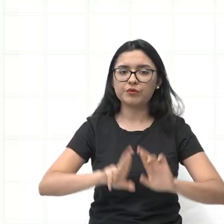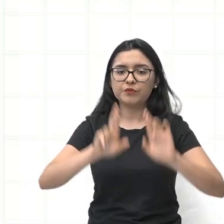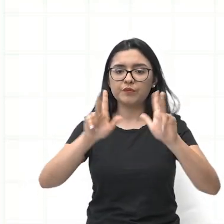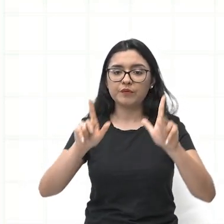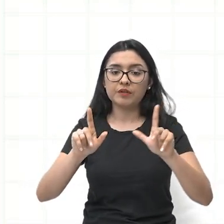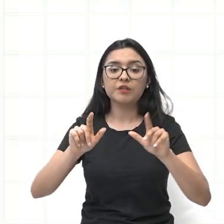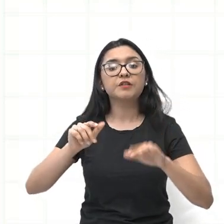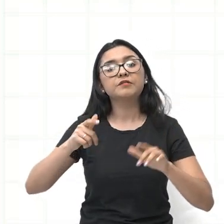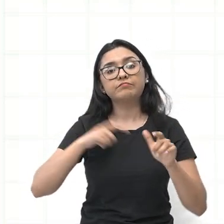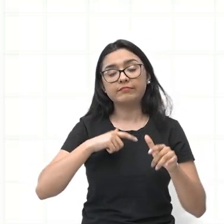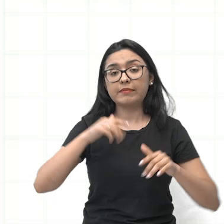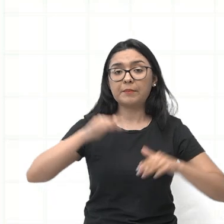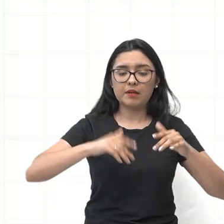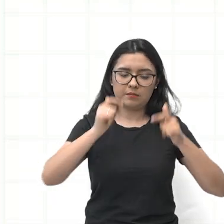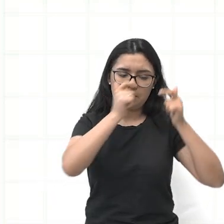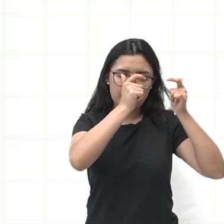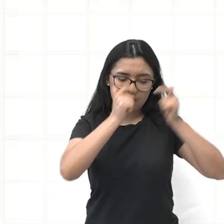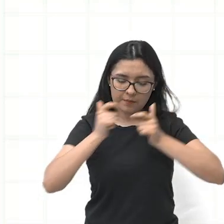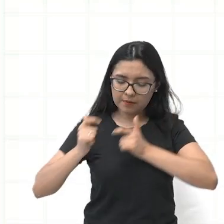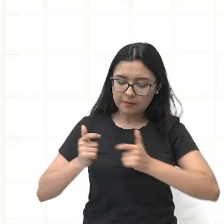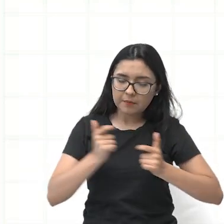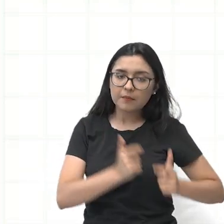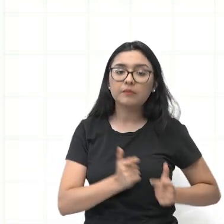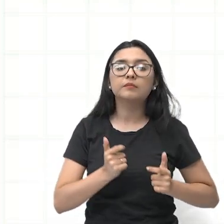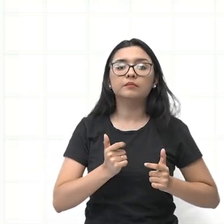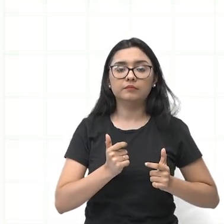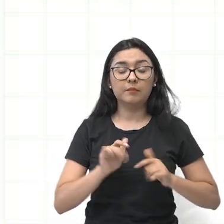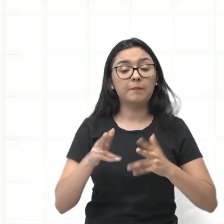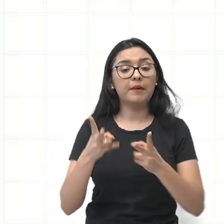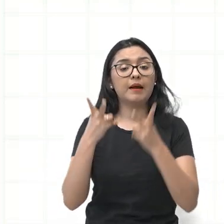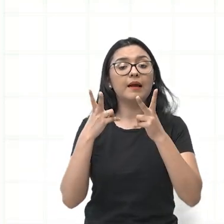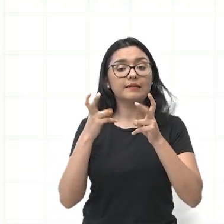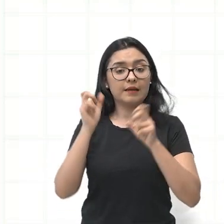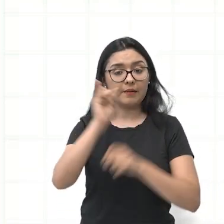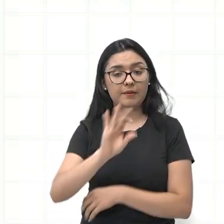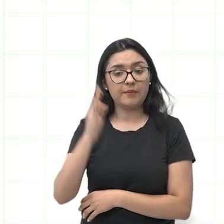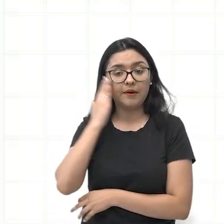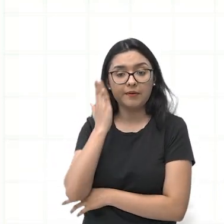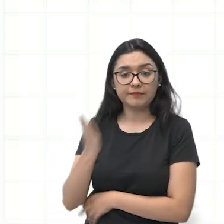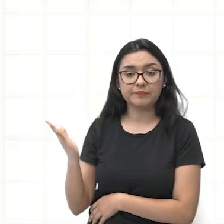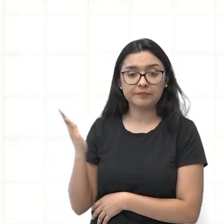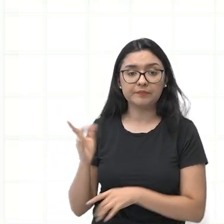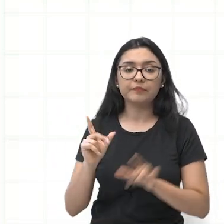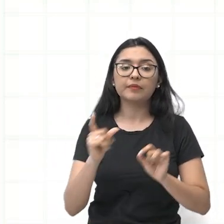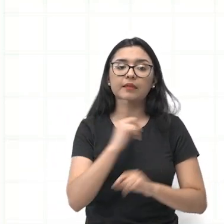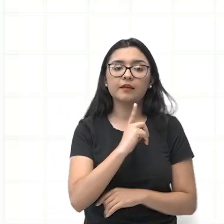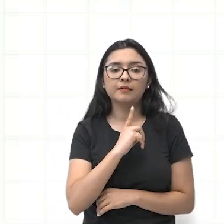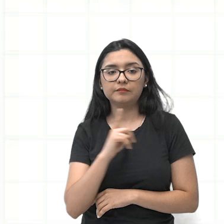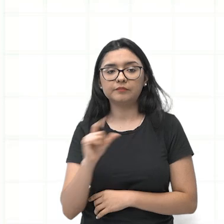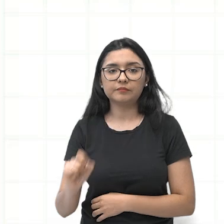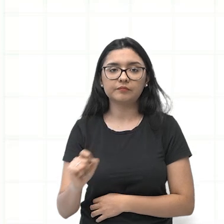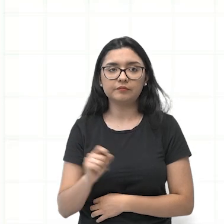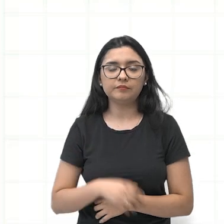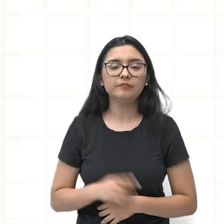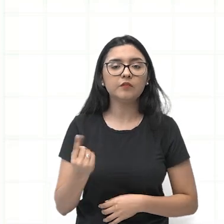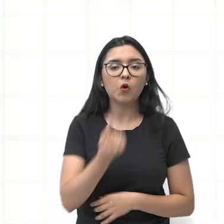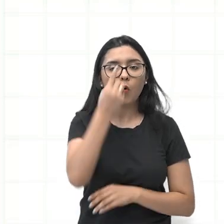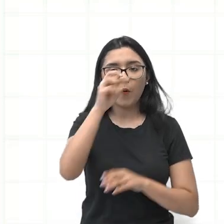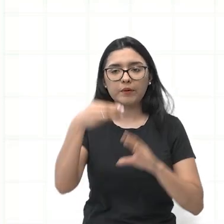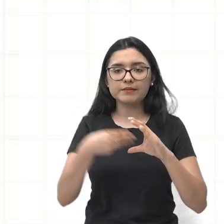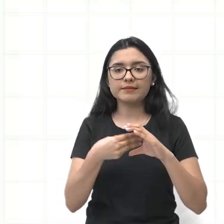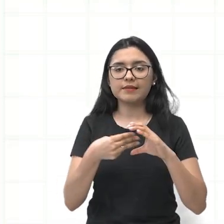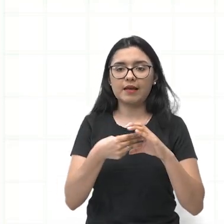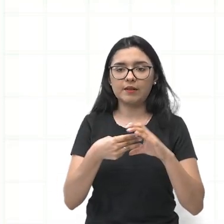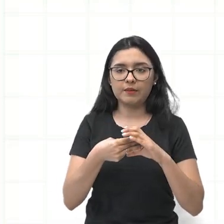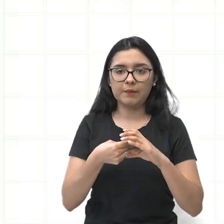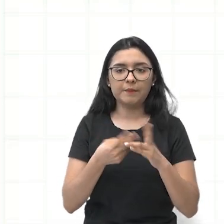conforme a sua localização e função? Observe aqui essa imagem. Aqui nós temos uma